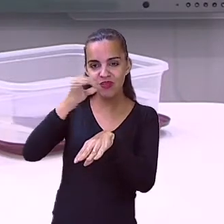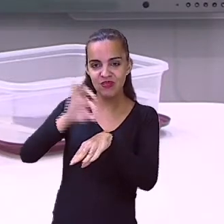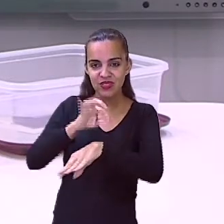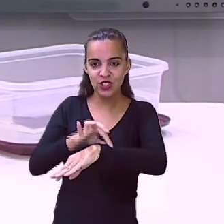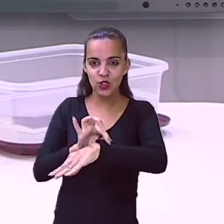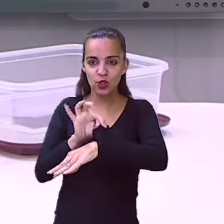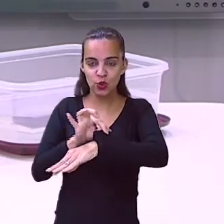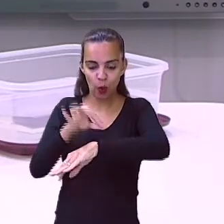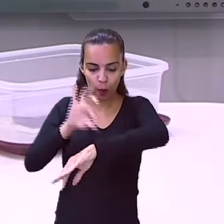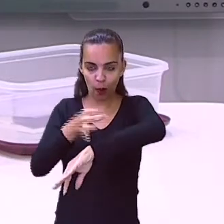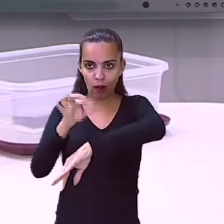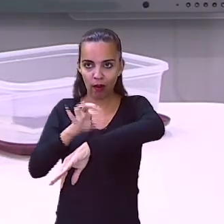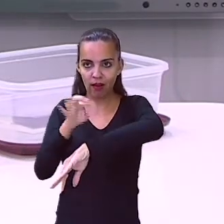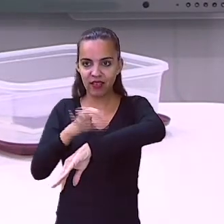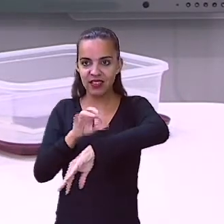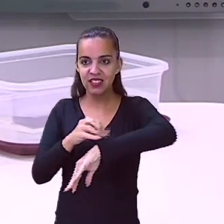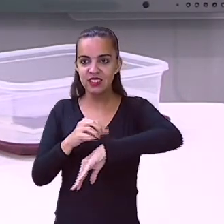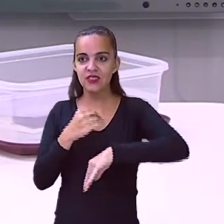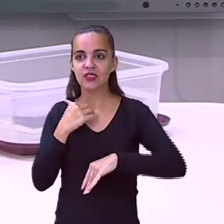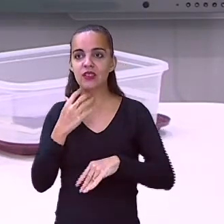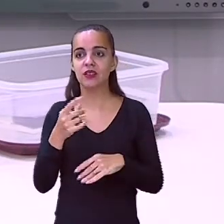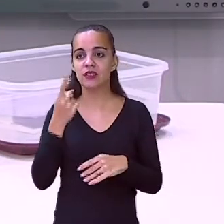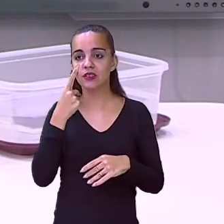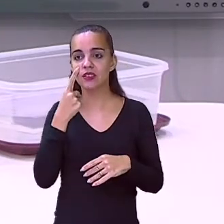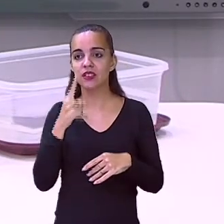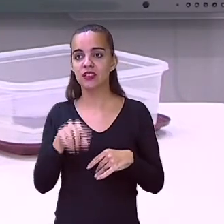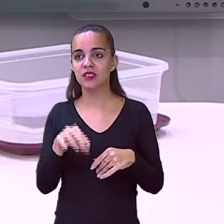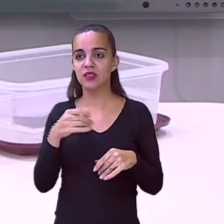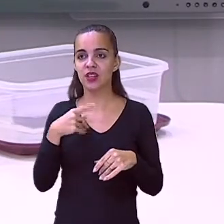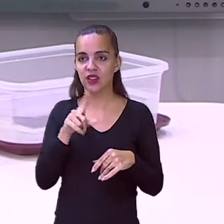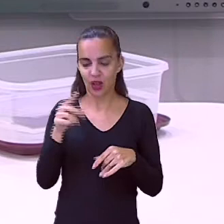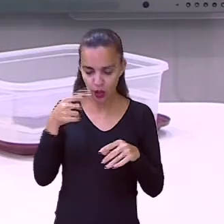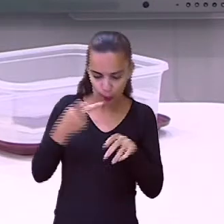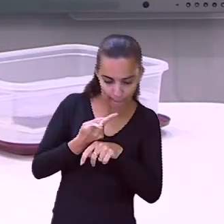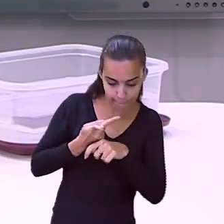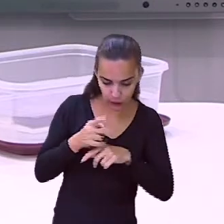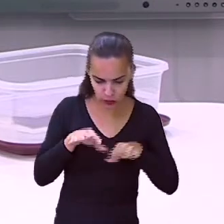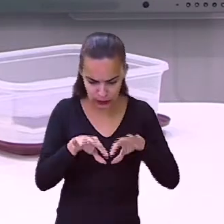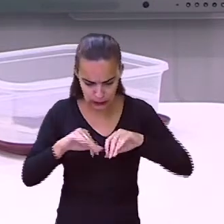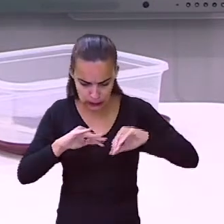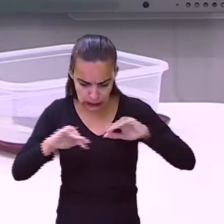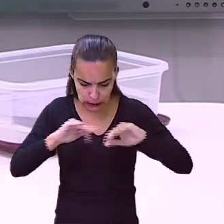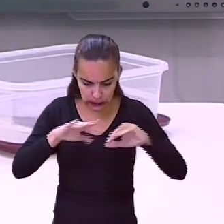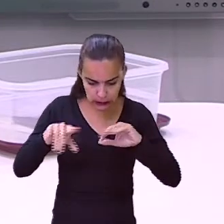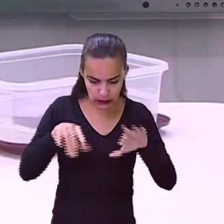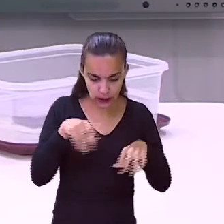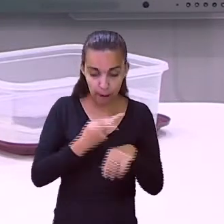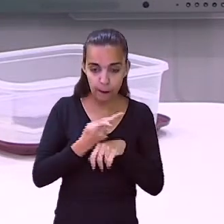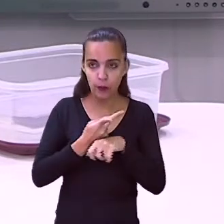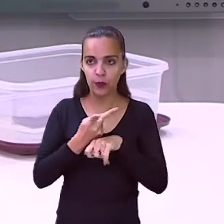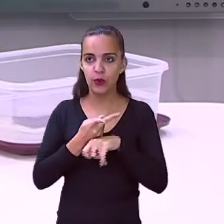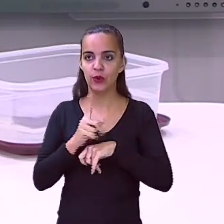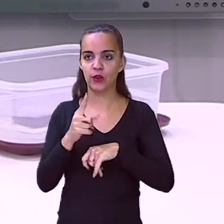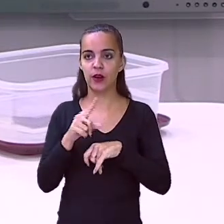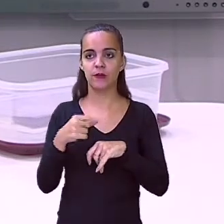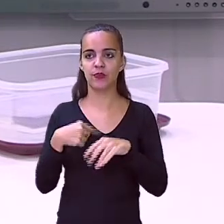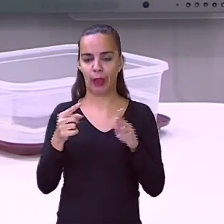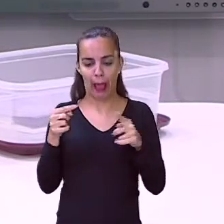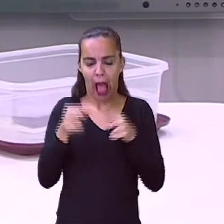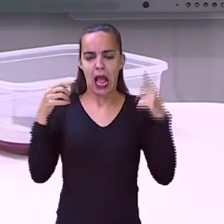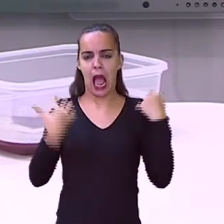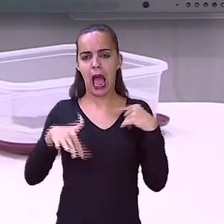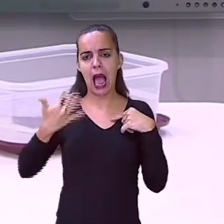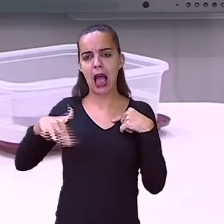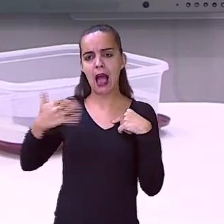que a costureira utiliza. Então, para não ficar aqui procurando e até correndo o risco de furar